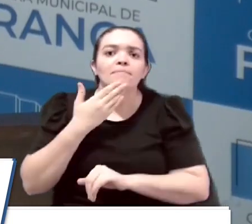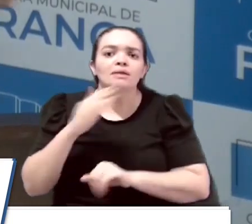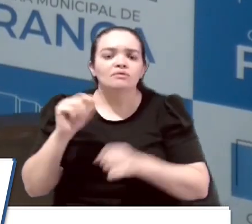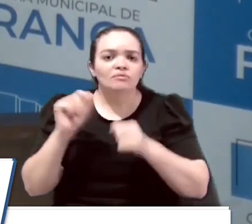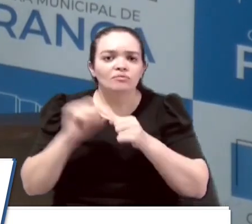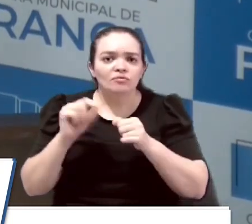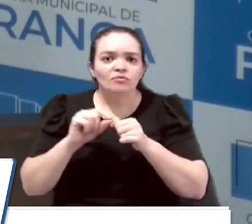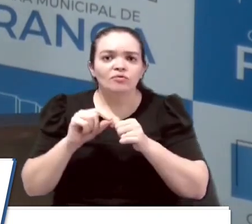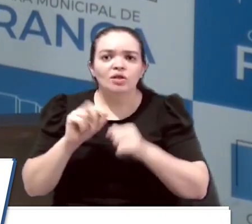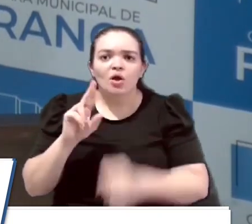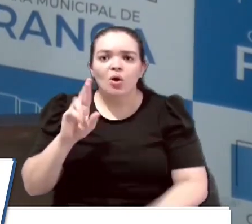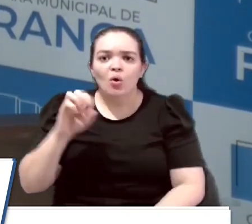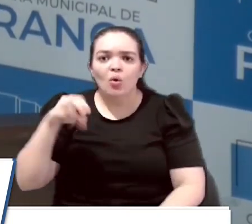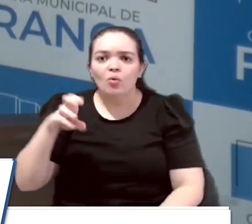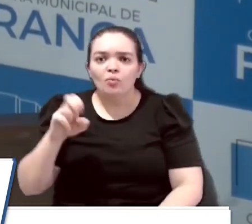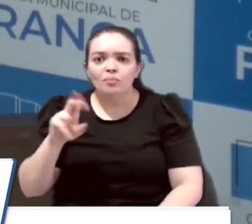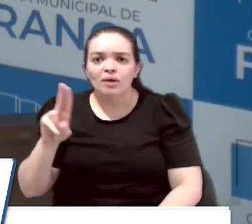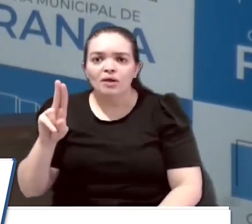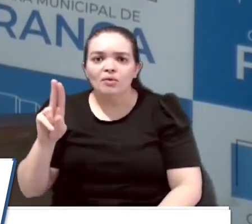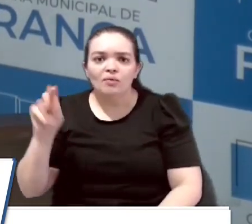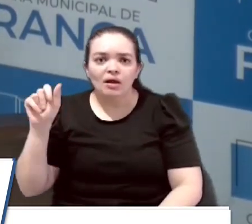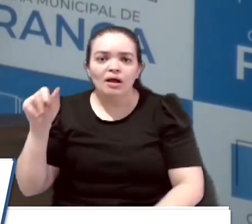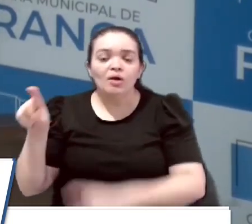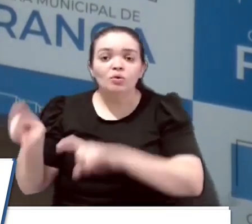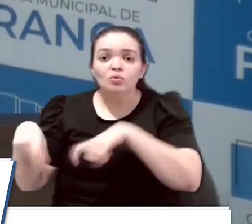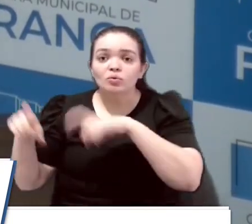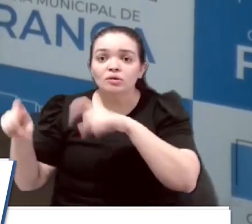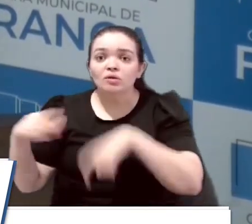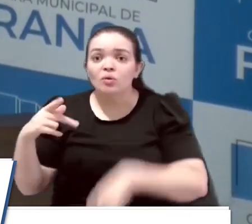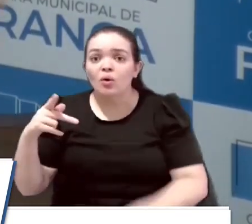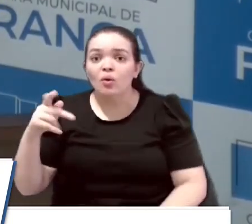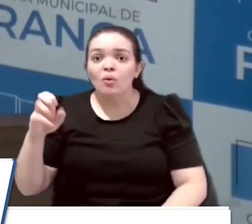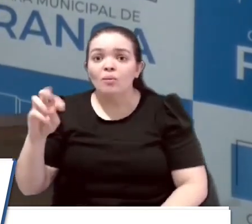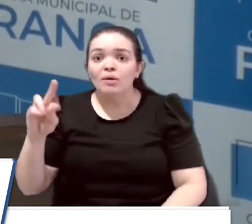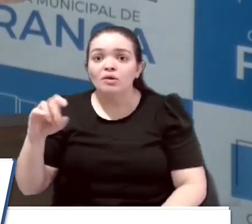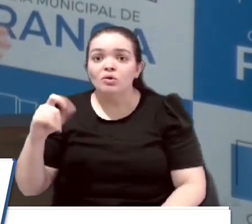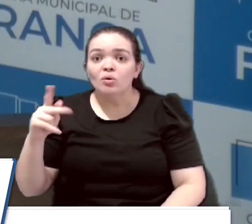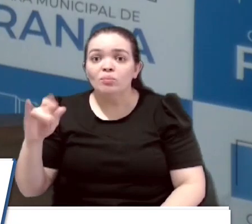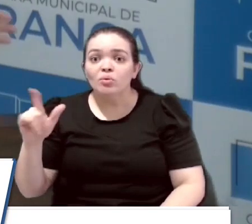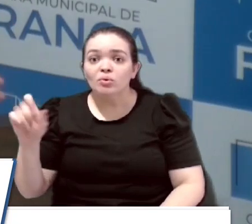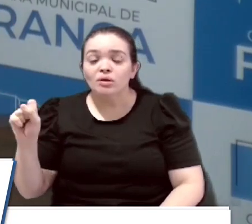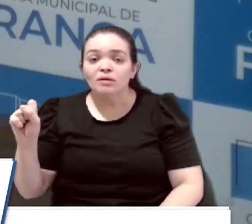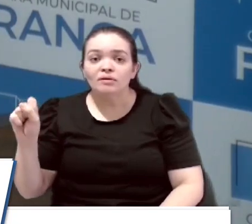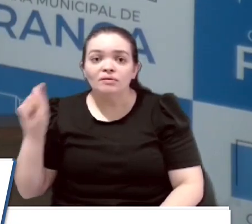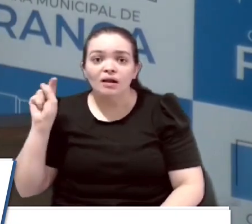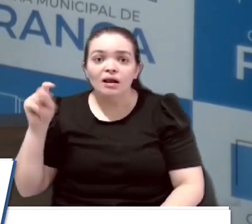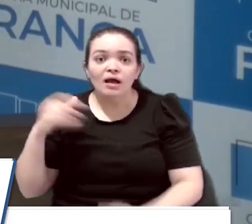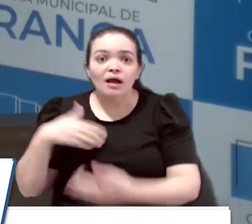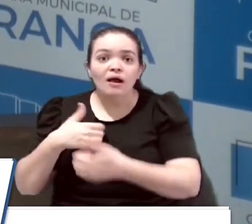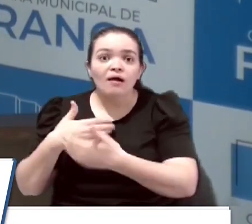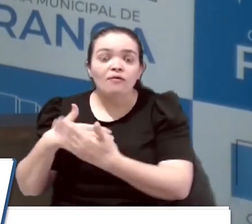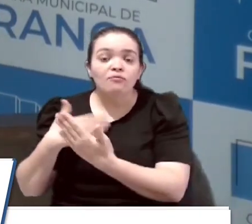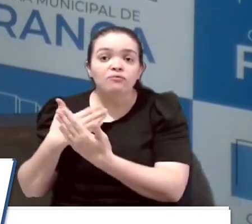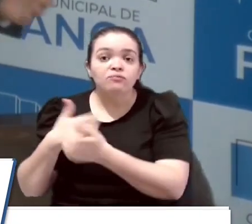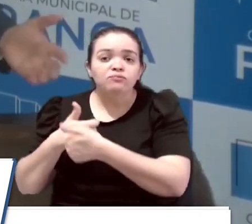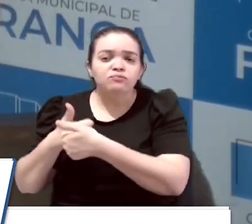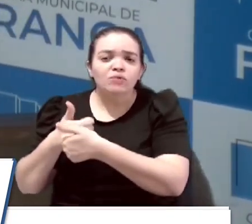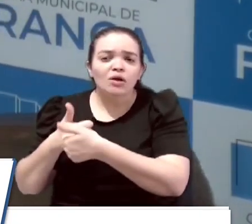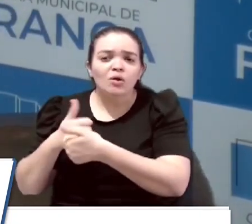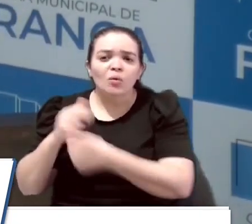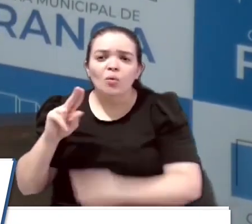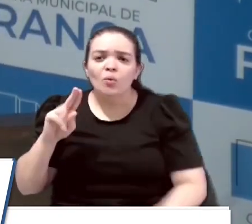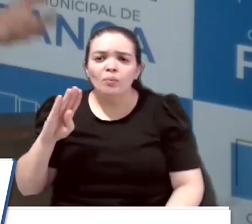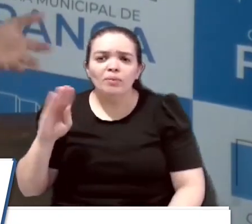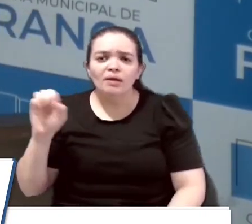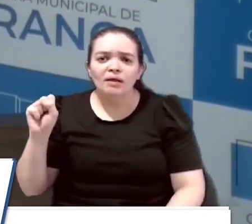Romeu Sidney lá do Sítio Petrópolis, está fazendo ali em frente à UBS do São Domingos, que tem o